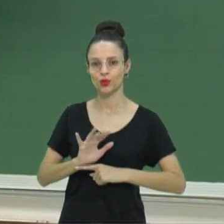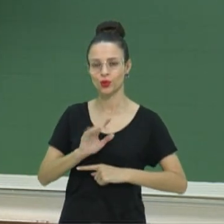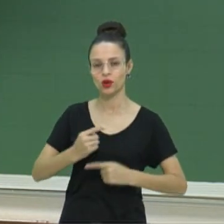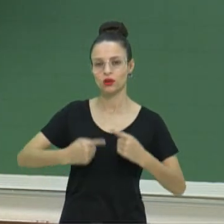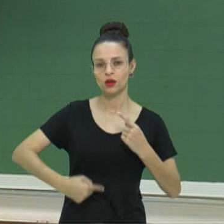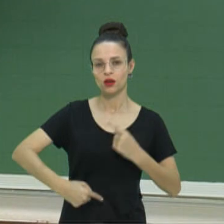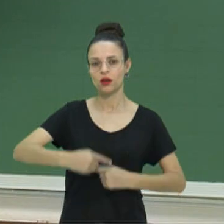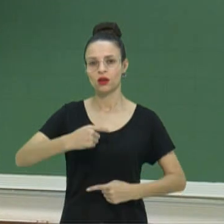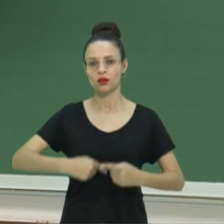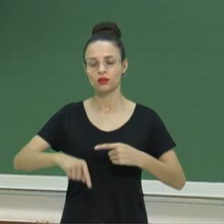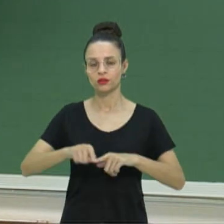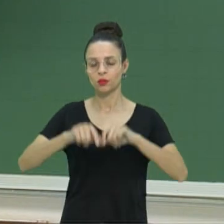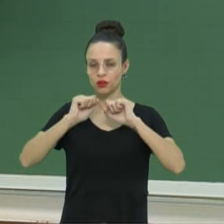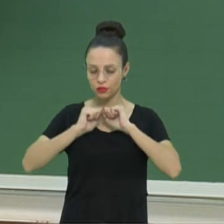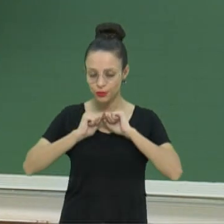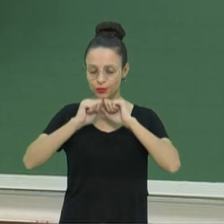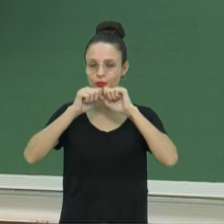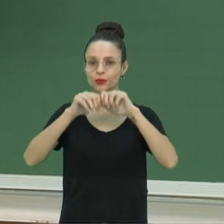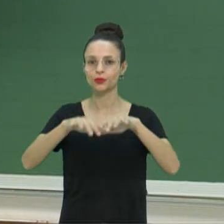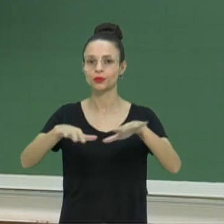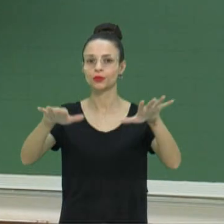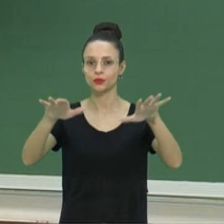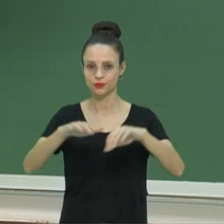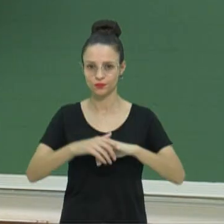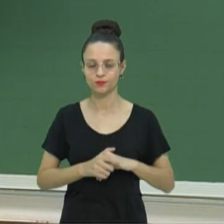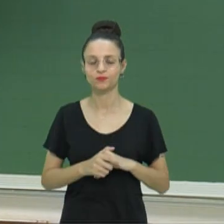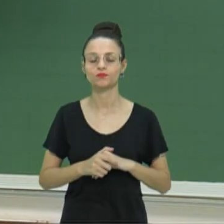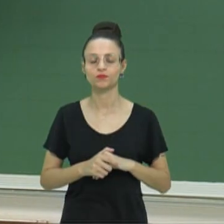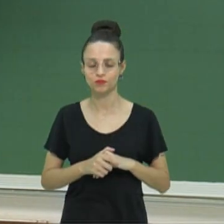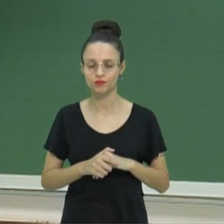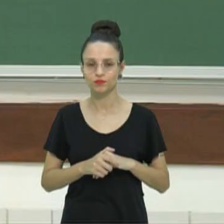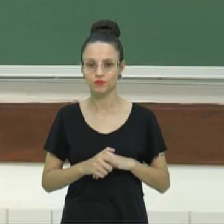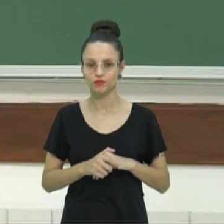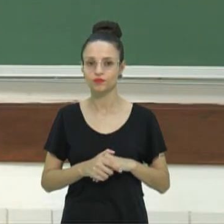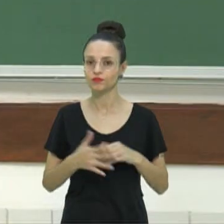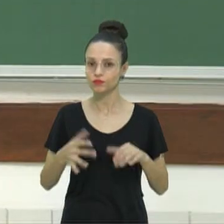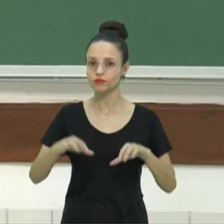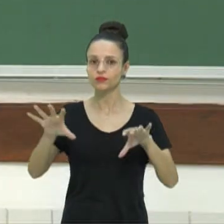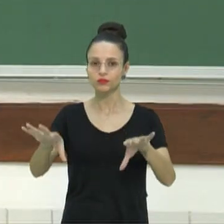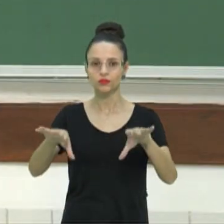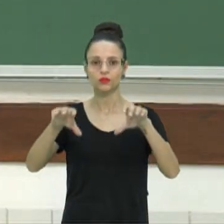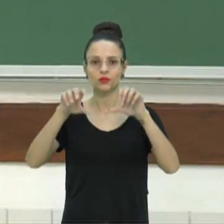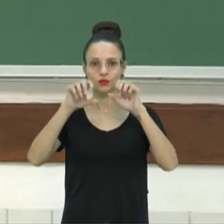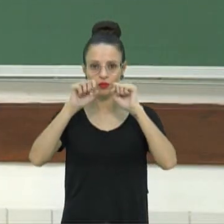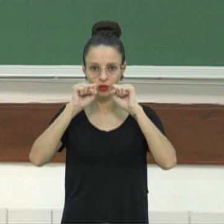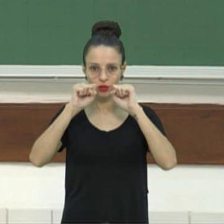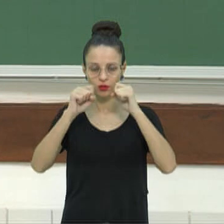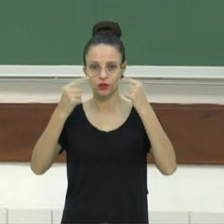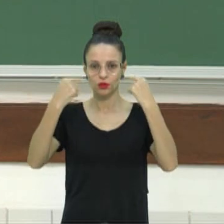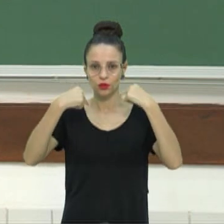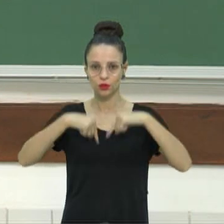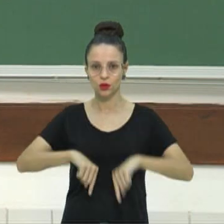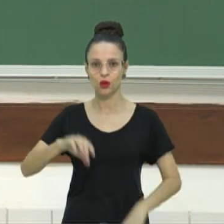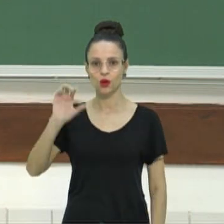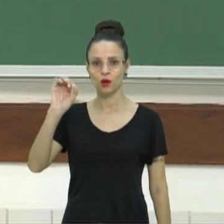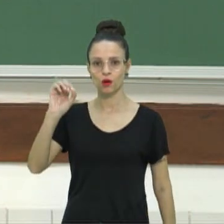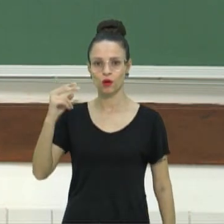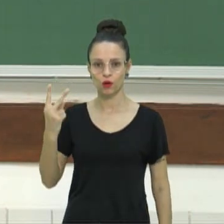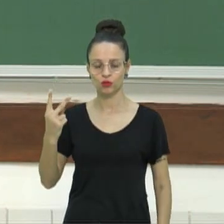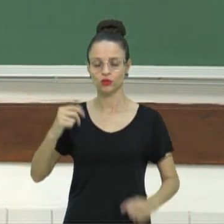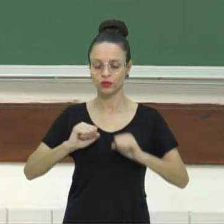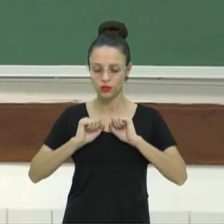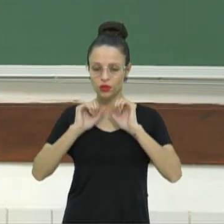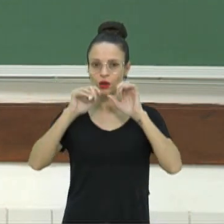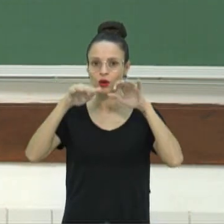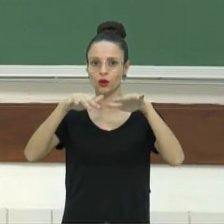troca, nós expelimos o gás carbônico. Então, na inspiração entra O2, na expiração